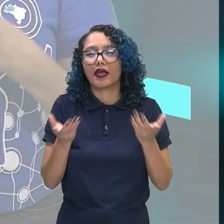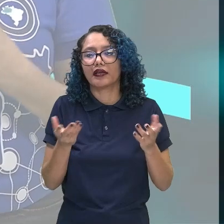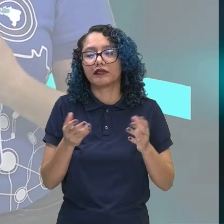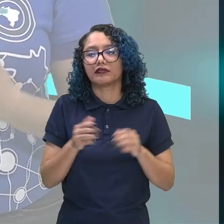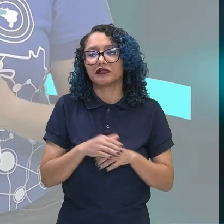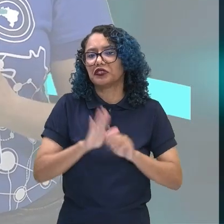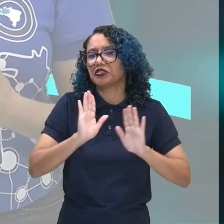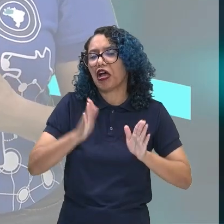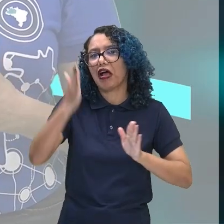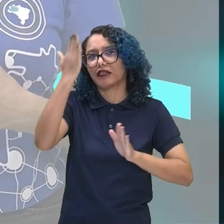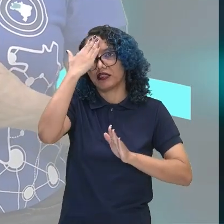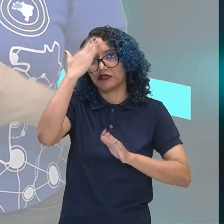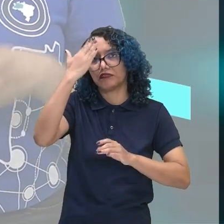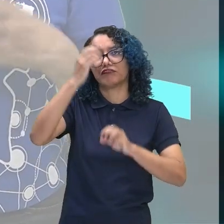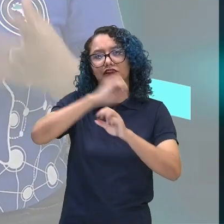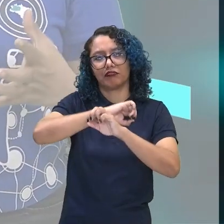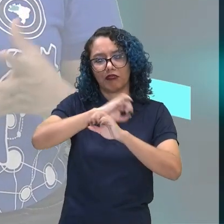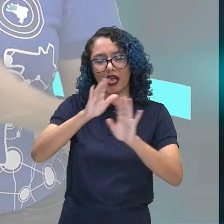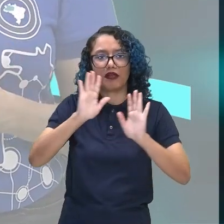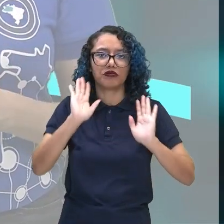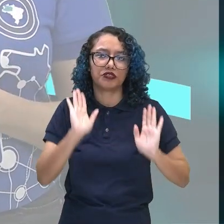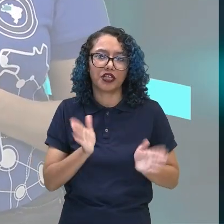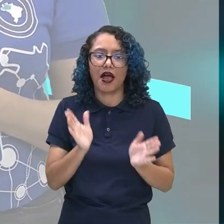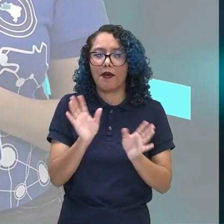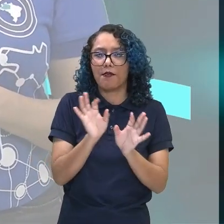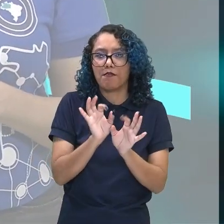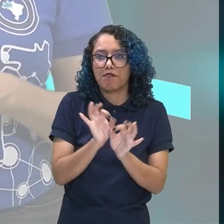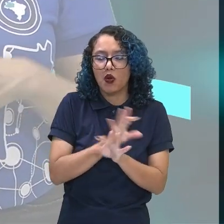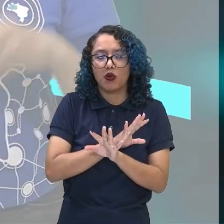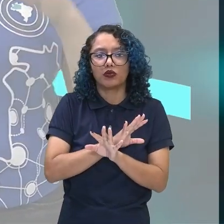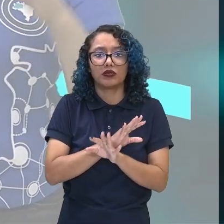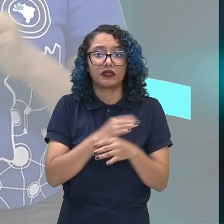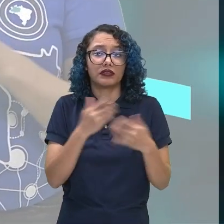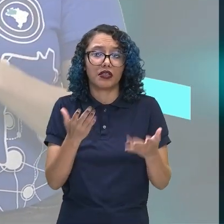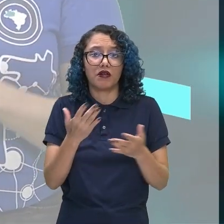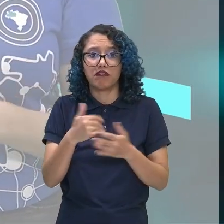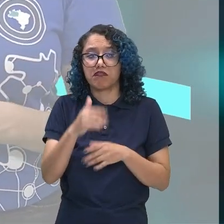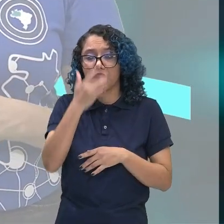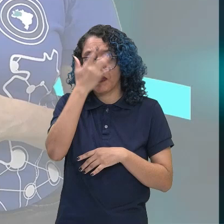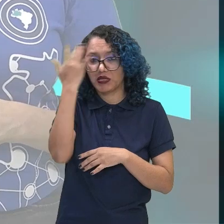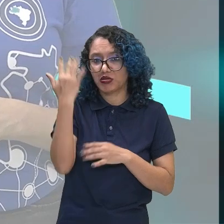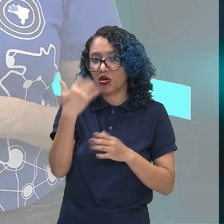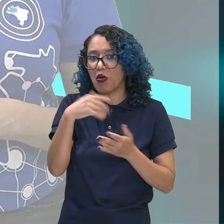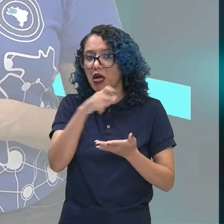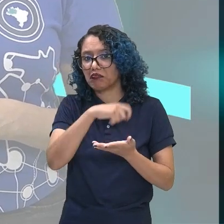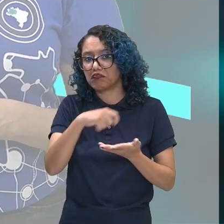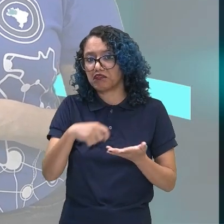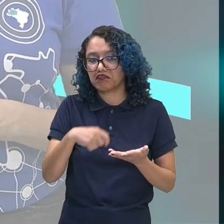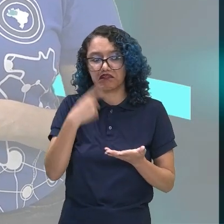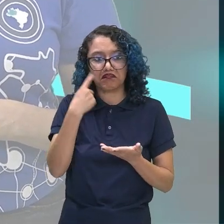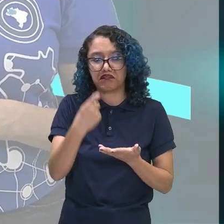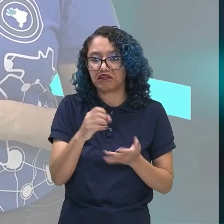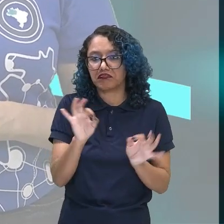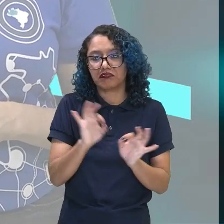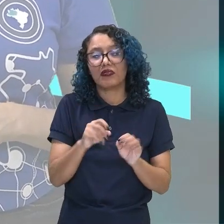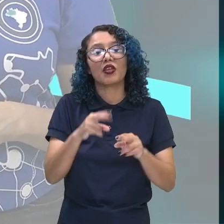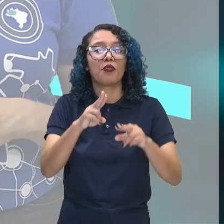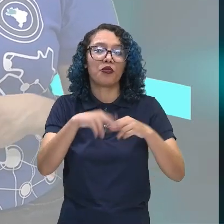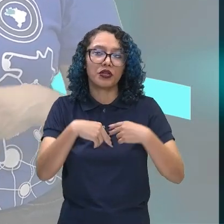está compreendida, e ninguém vai ter interesse de fazer isso. Por isso, os temas bem